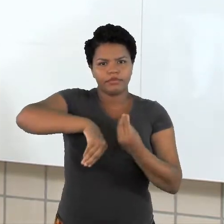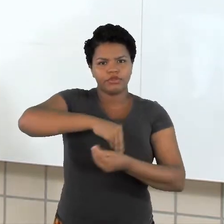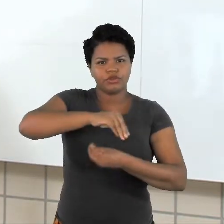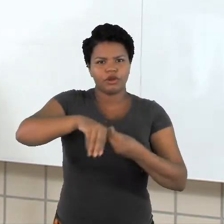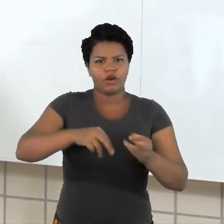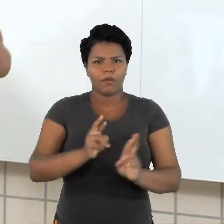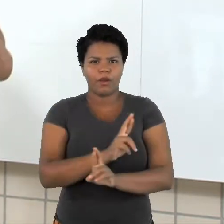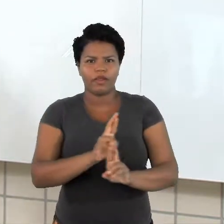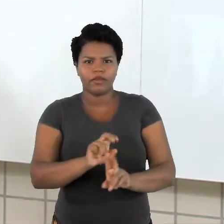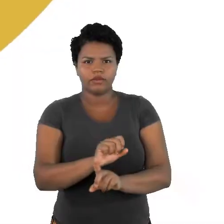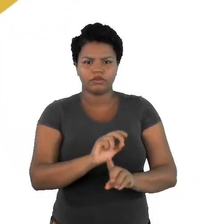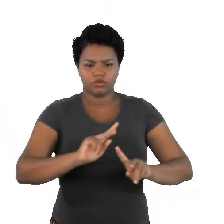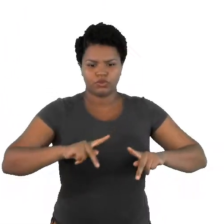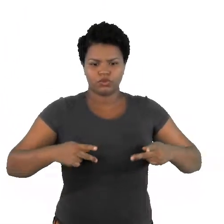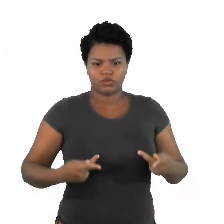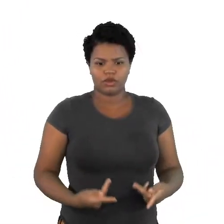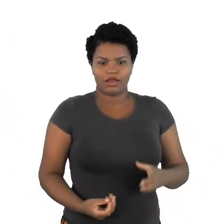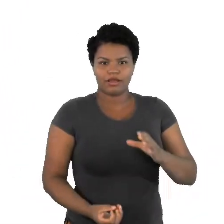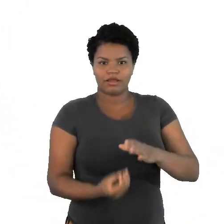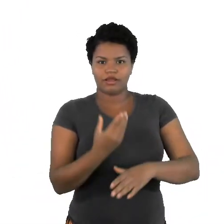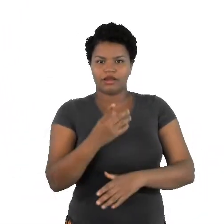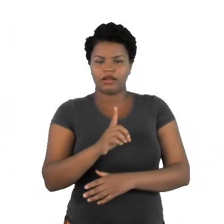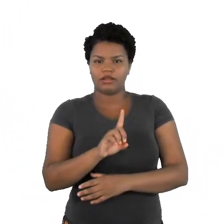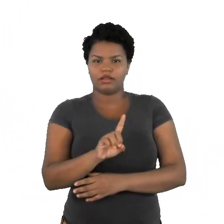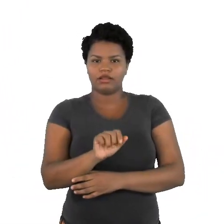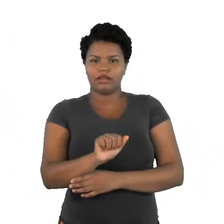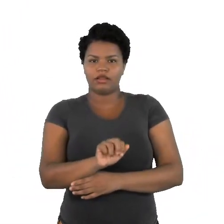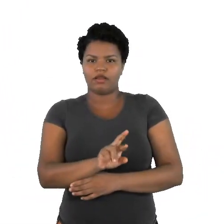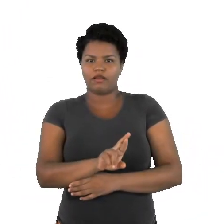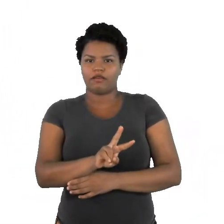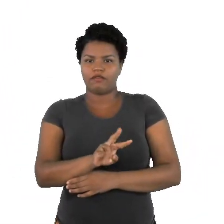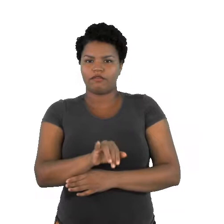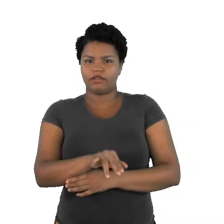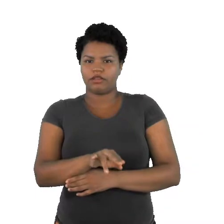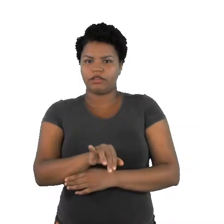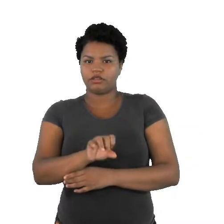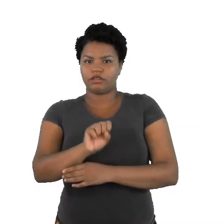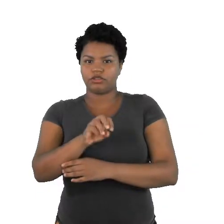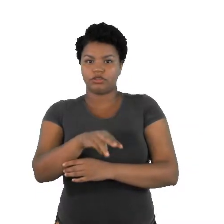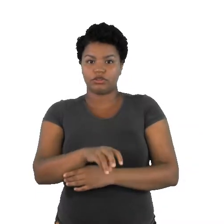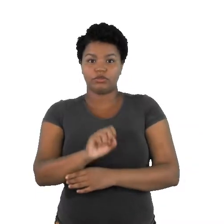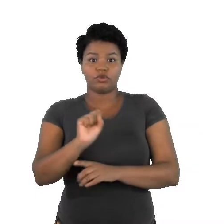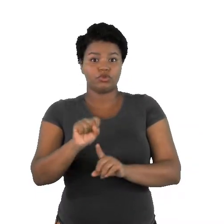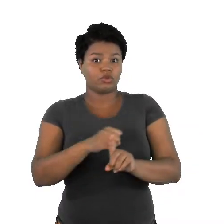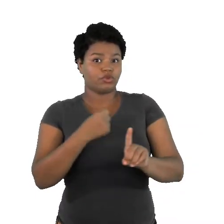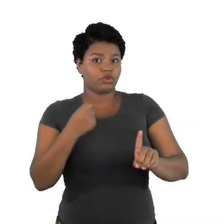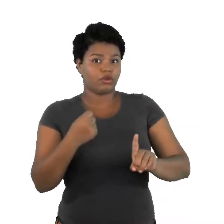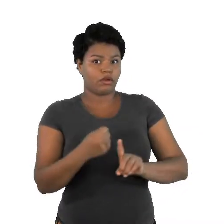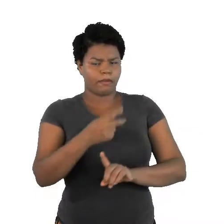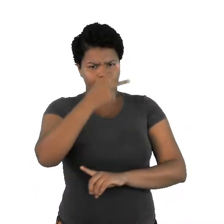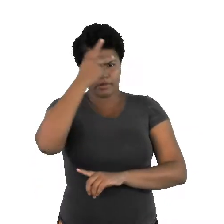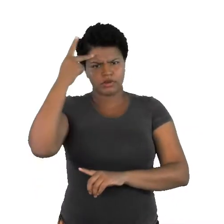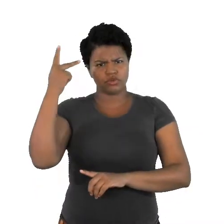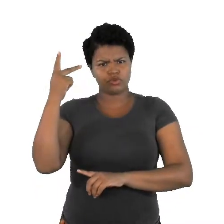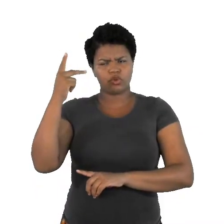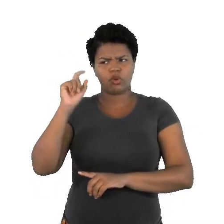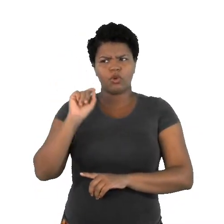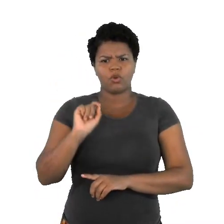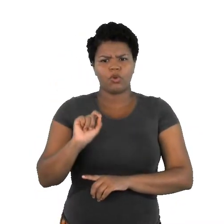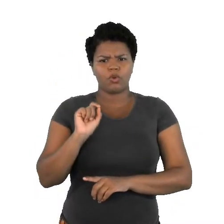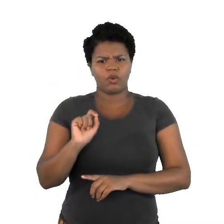humanas, criando o darwinismo social. Nesse conceito de darwinismo social, as pessoas iriam